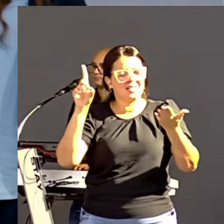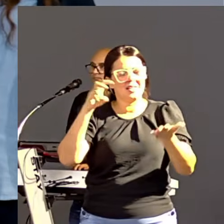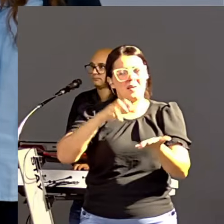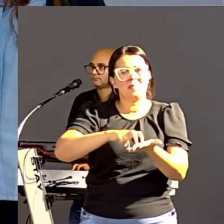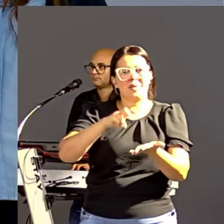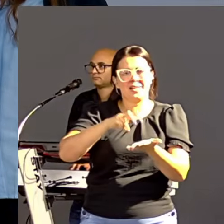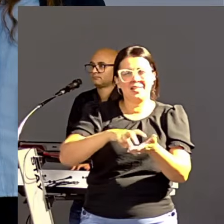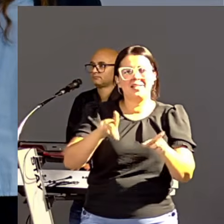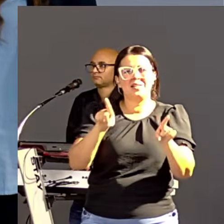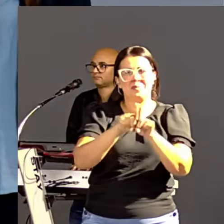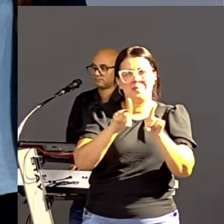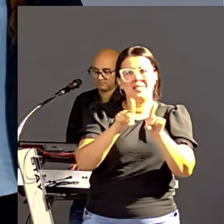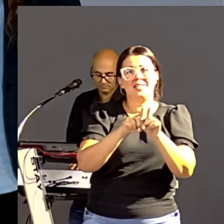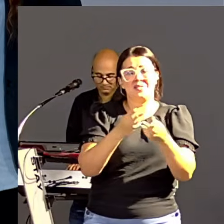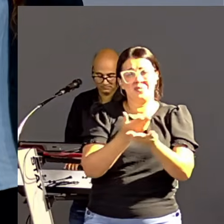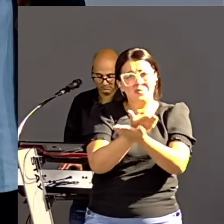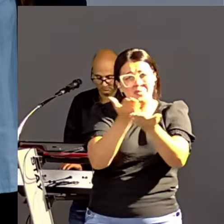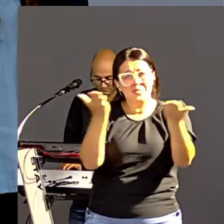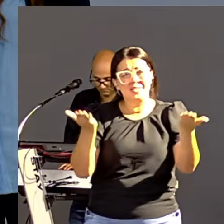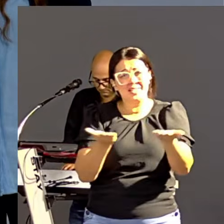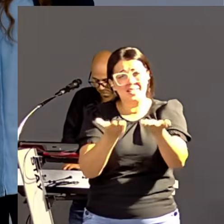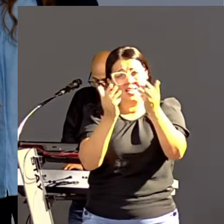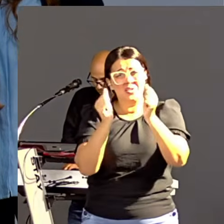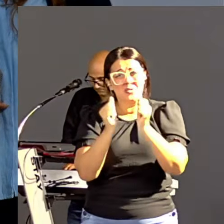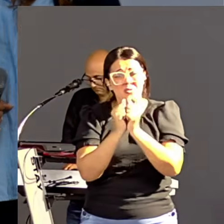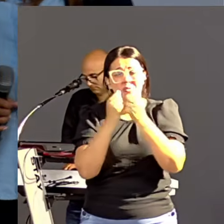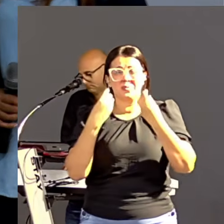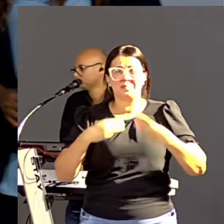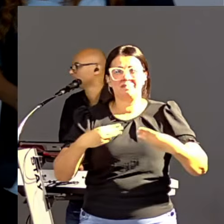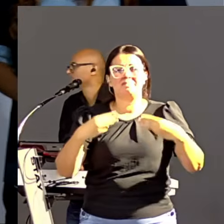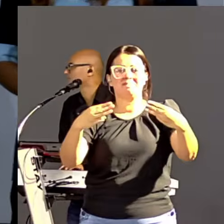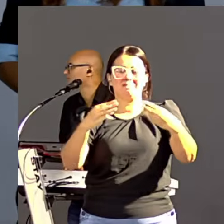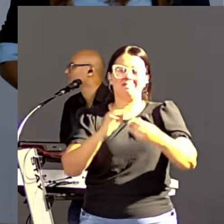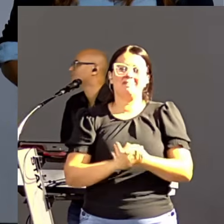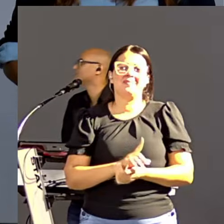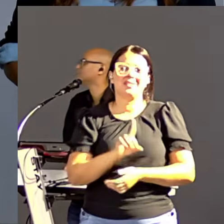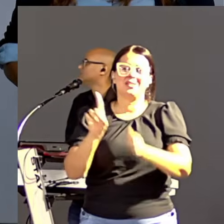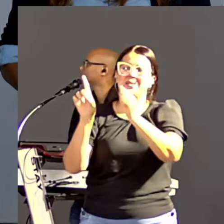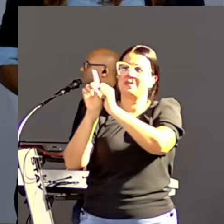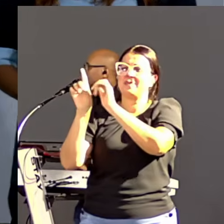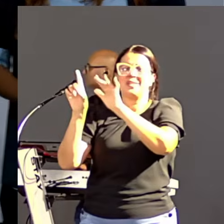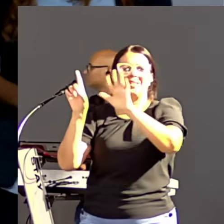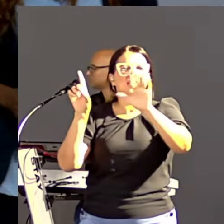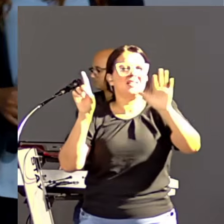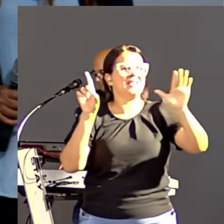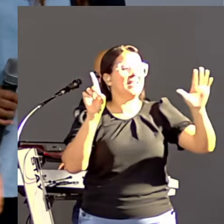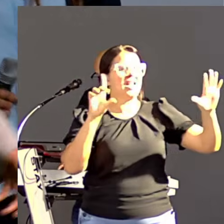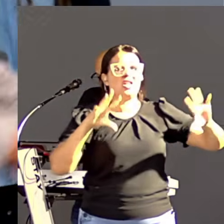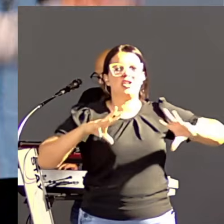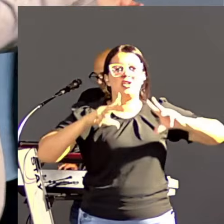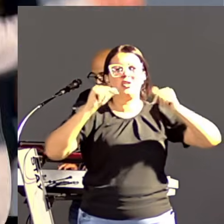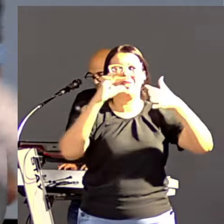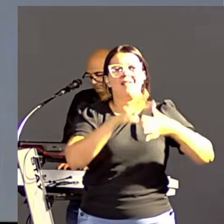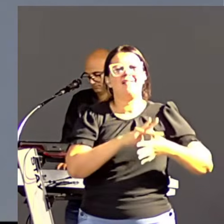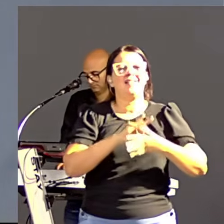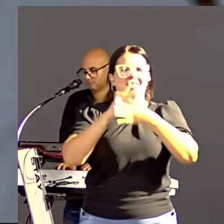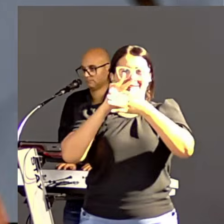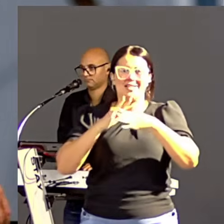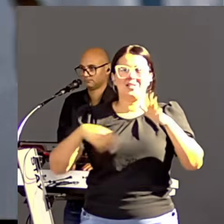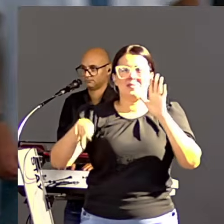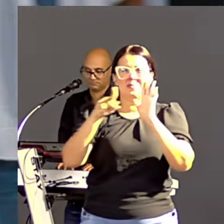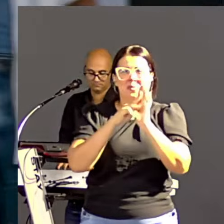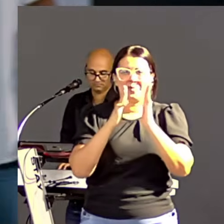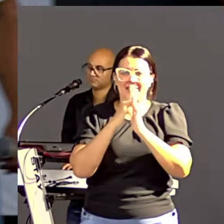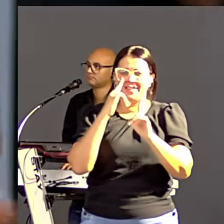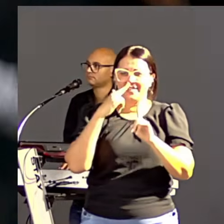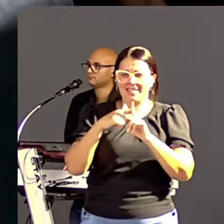manhã. Deus abençoe você que faz parte do ministério. Deus abençoe toda a membresia da nossa igreja. Que a gente